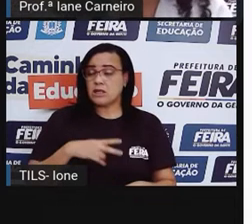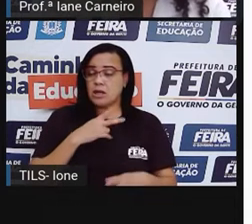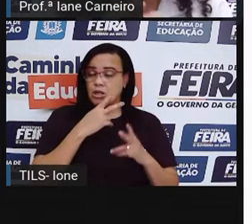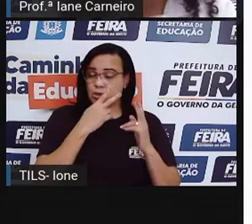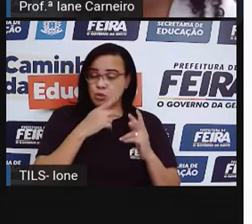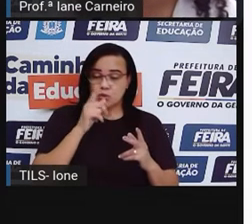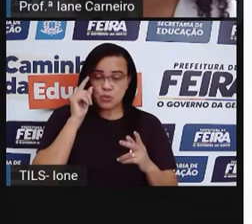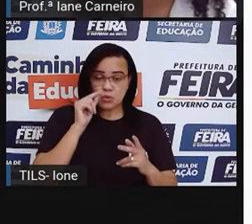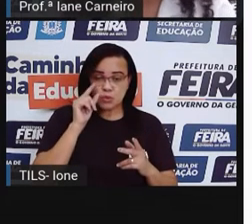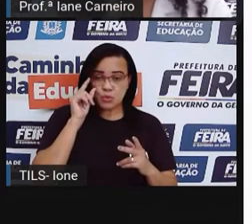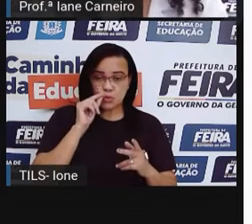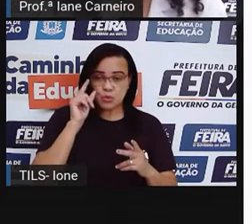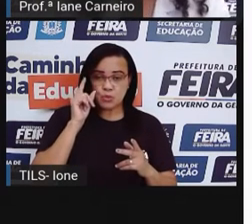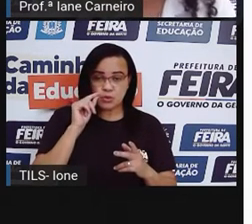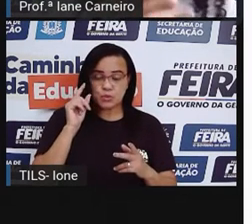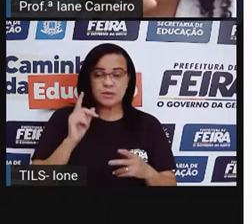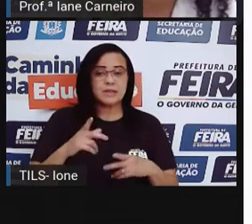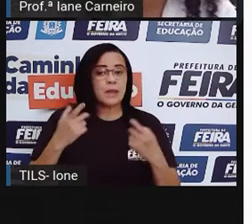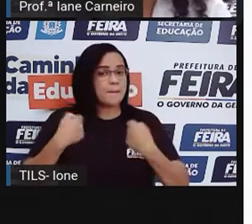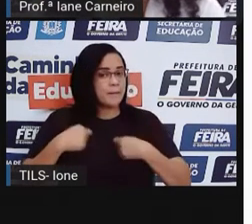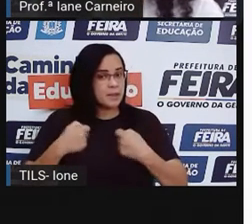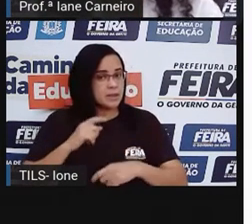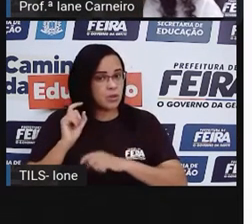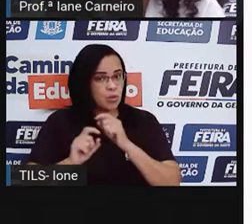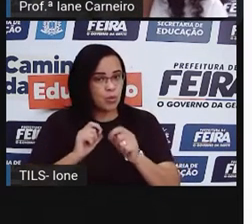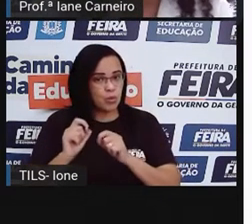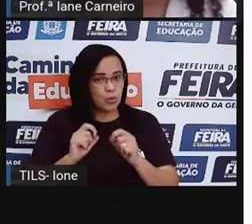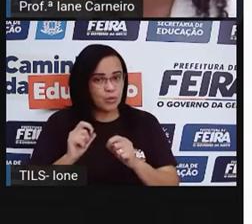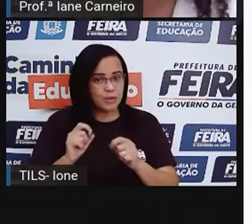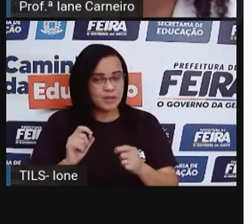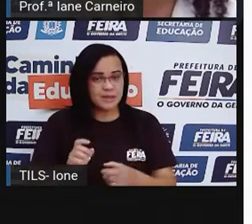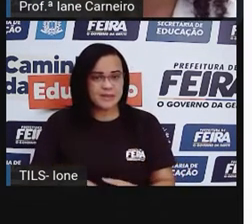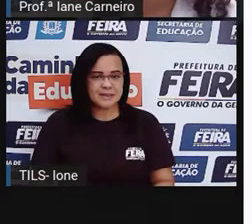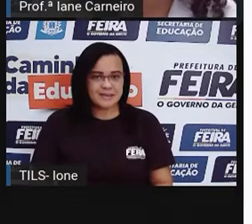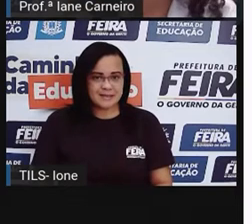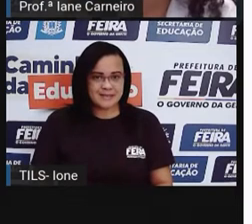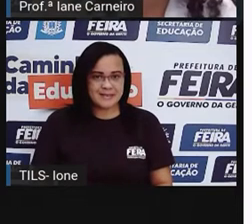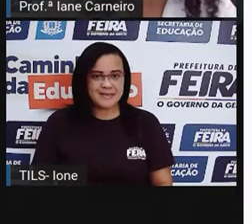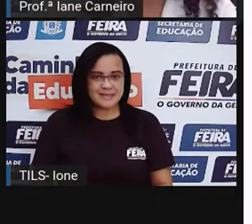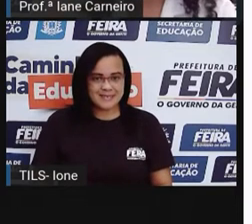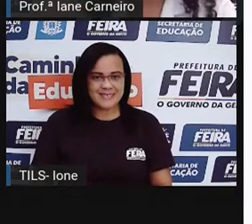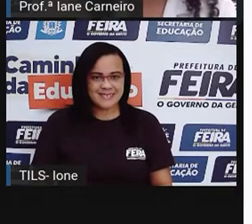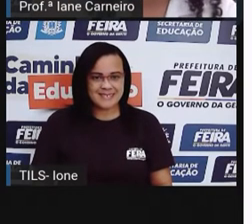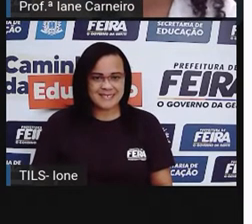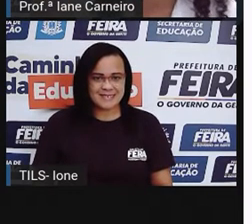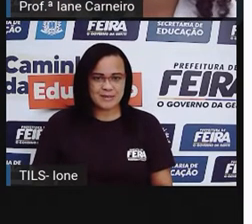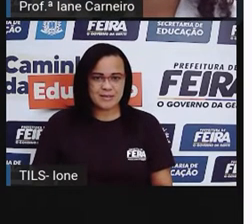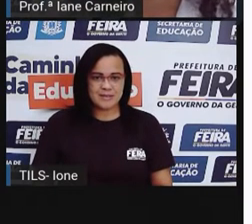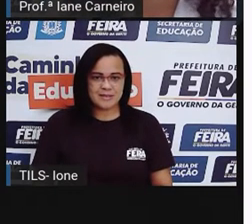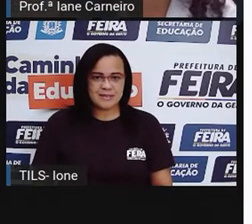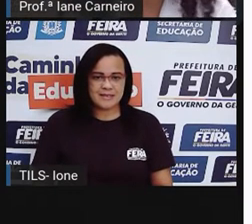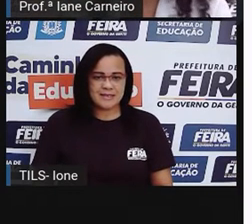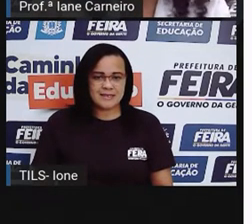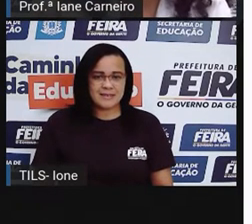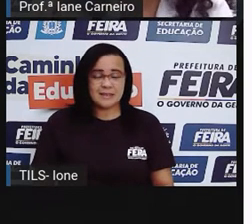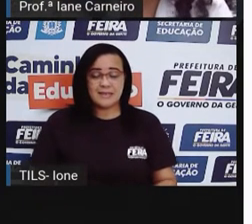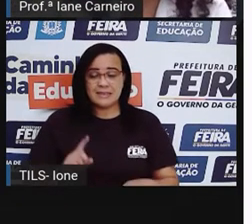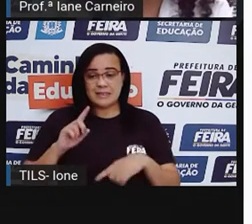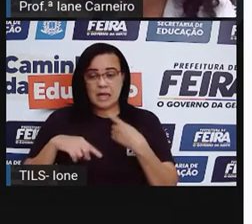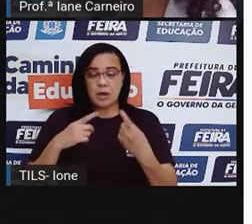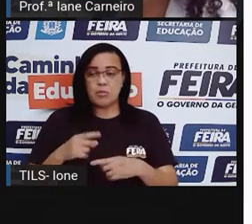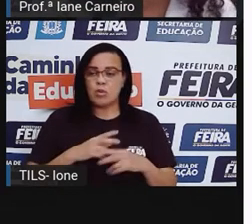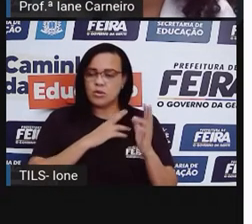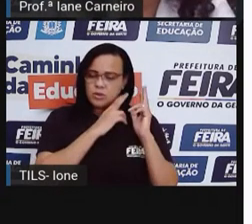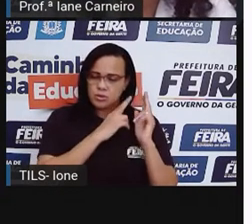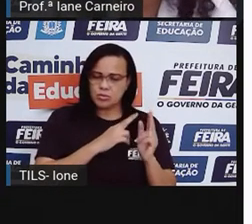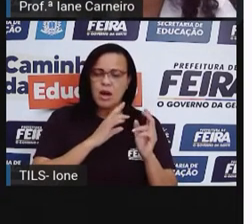a reconhecer, né, as ações, os sentimentos da pessoa, até para a gente também, né, poder conversar, interagir